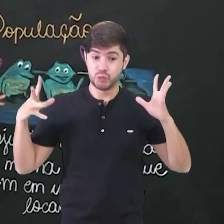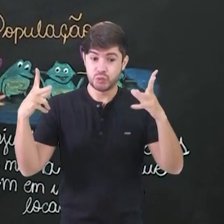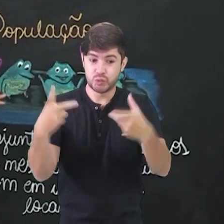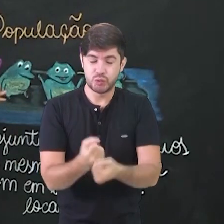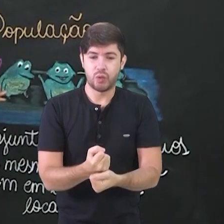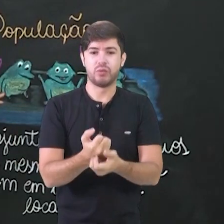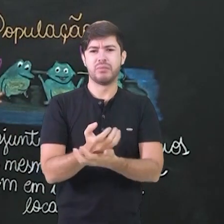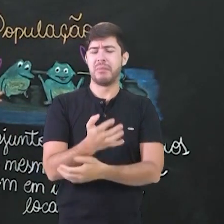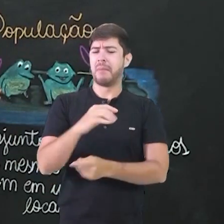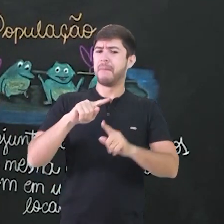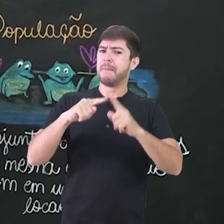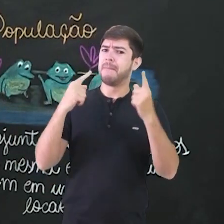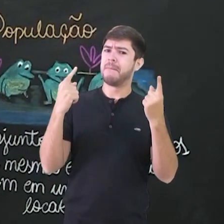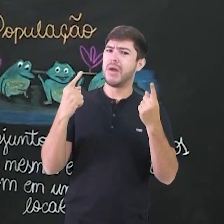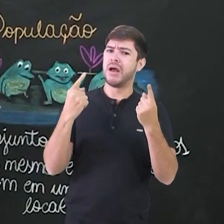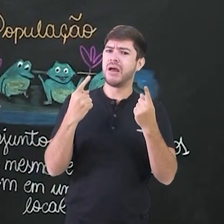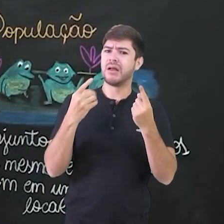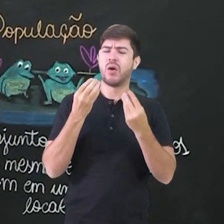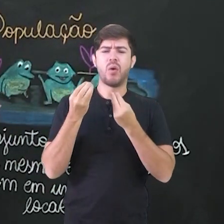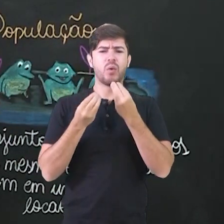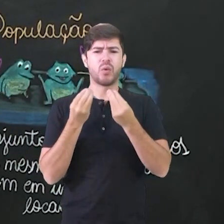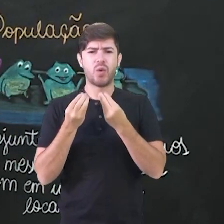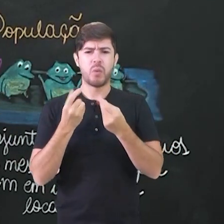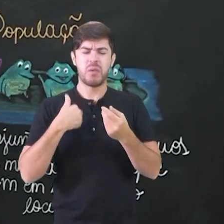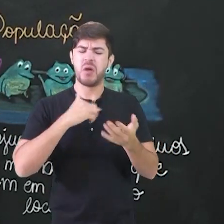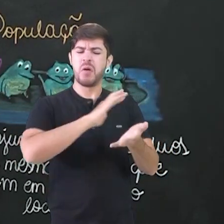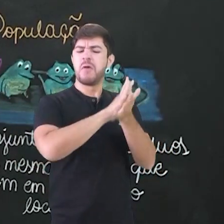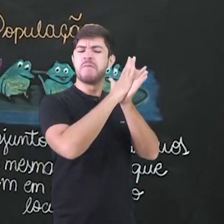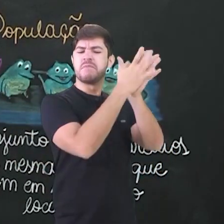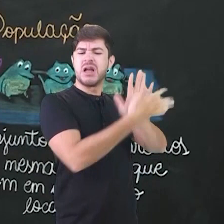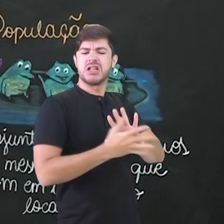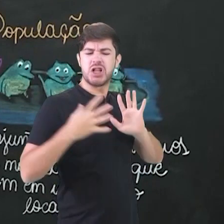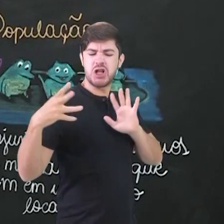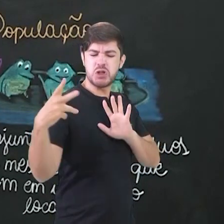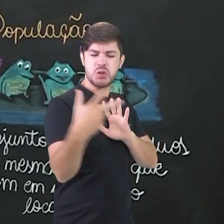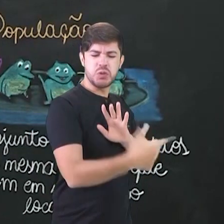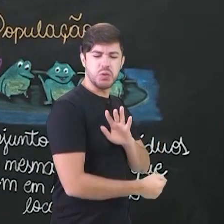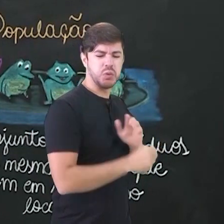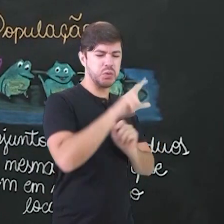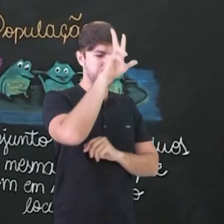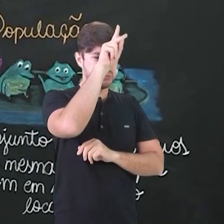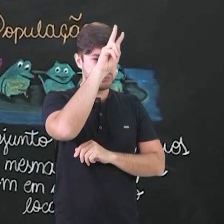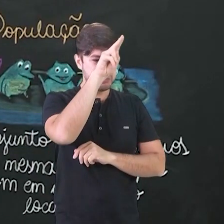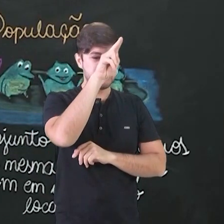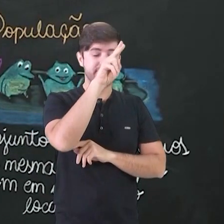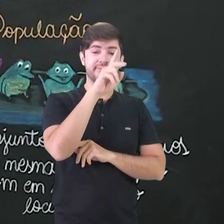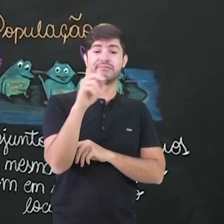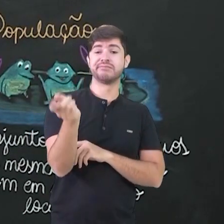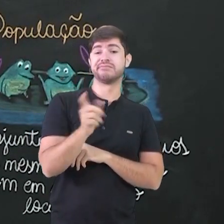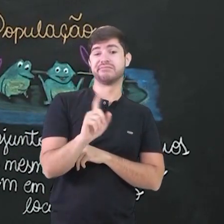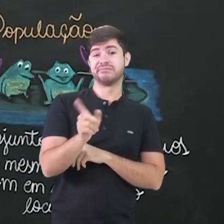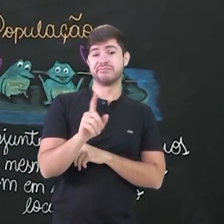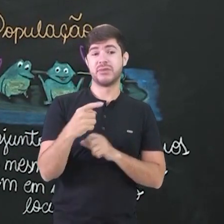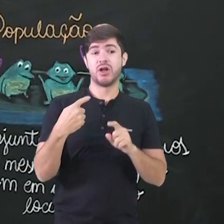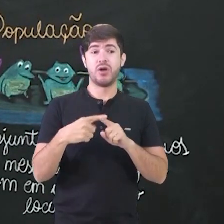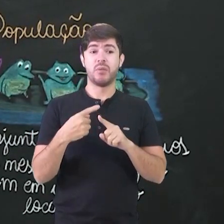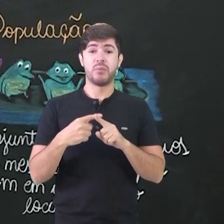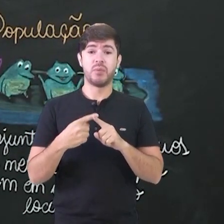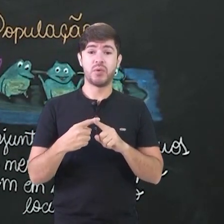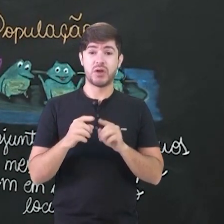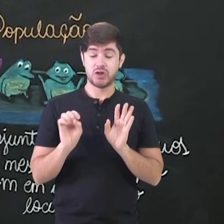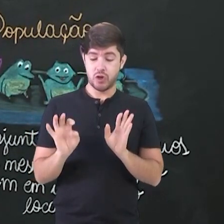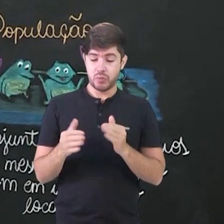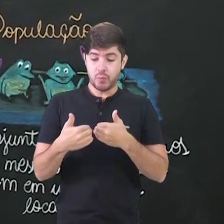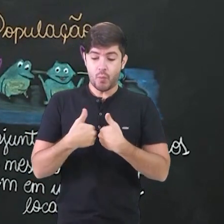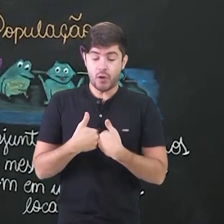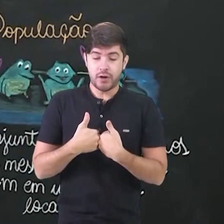população. Assim, poxa, resumi o problema. Matei aquela população de joaninhas. Só que essa população ela não